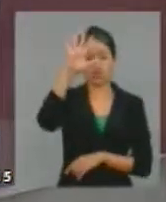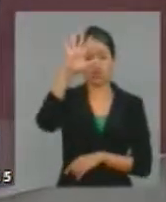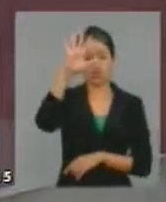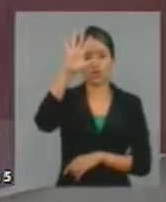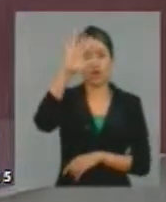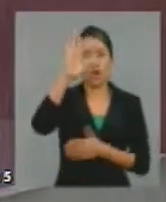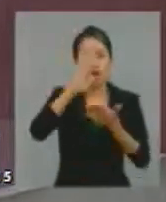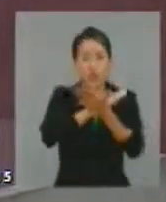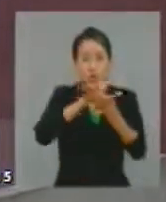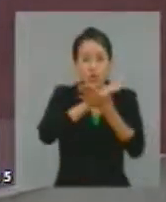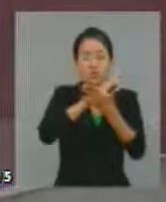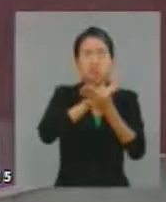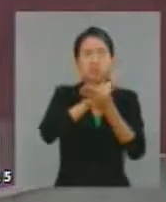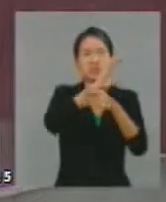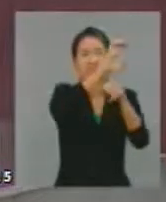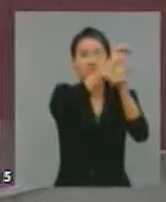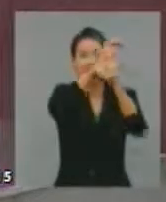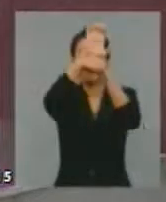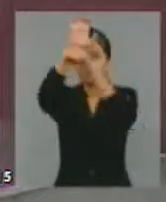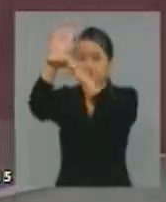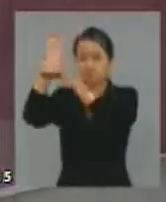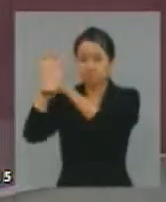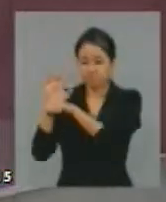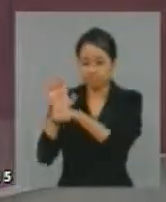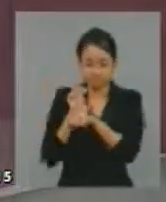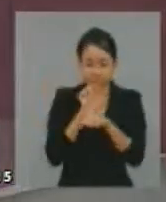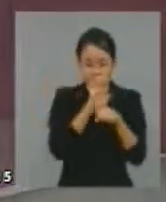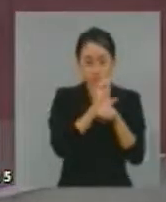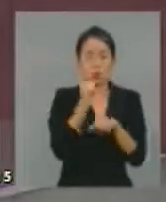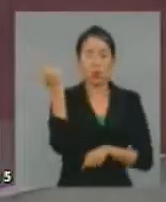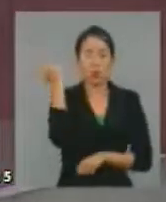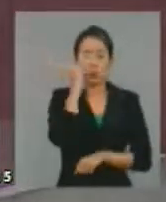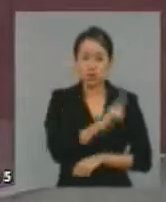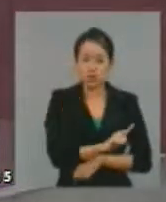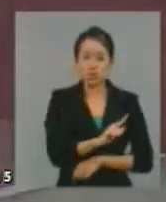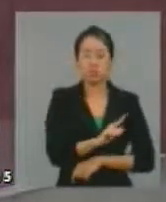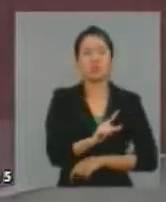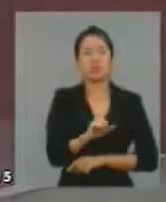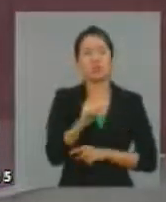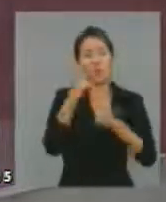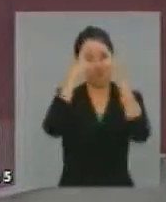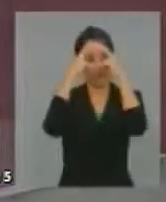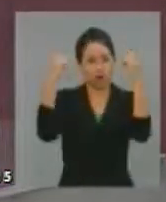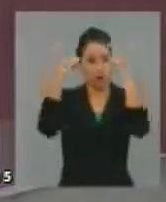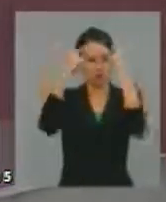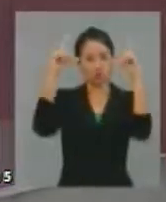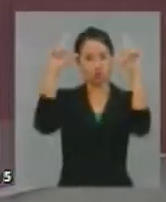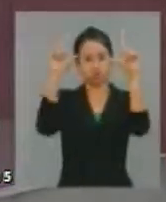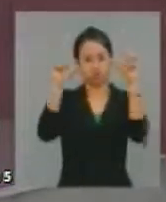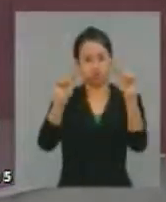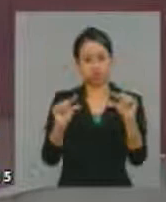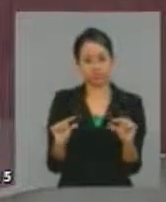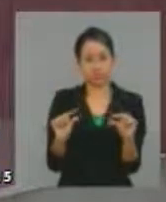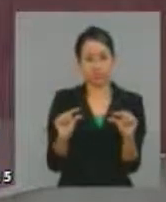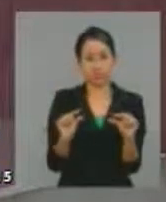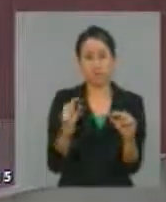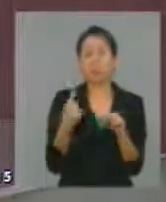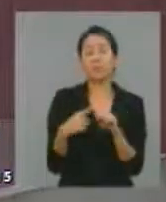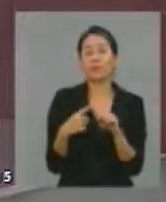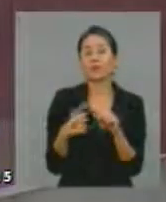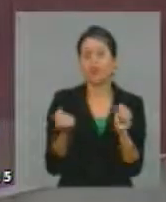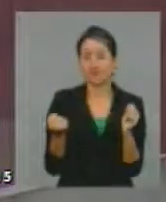que ampliaram o acesso a direitos à esfera pública, às políticas sociais. Vou dar um